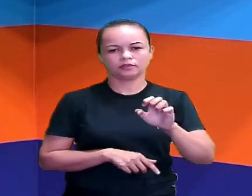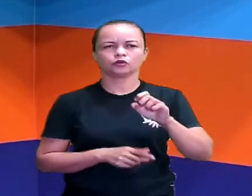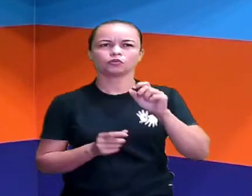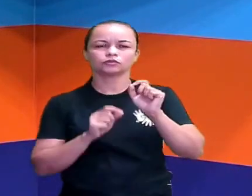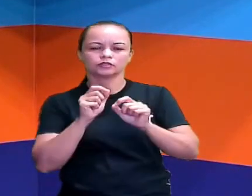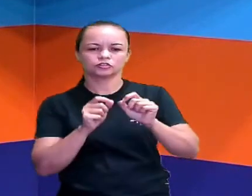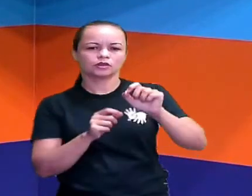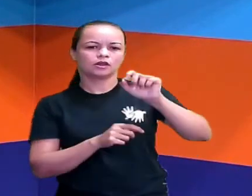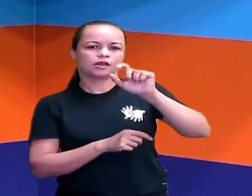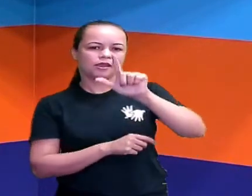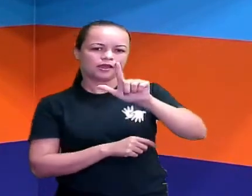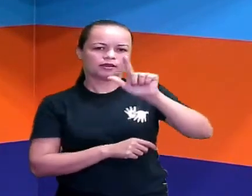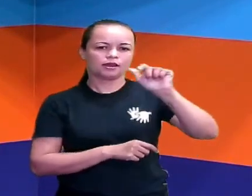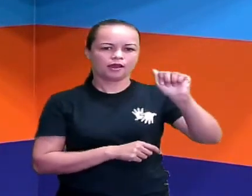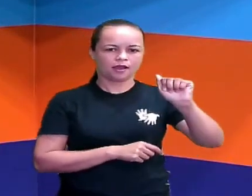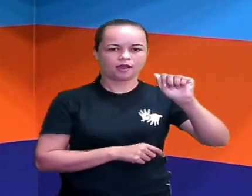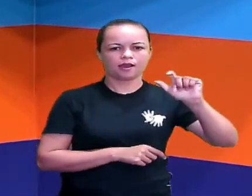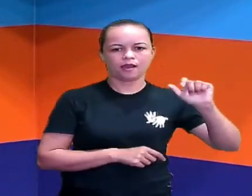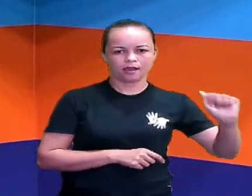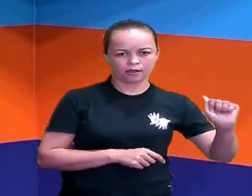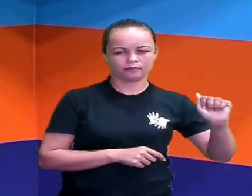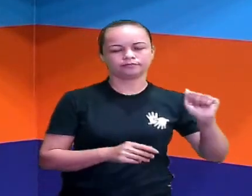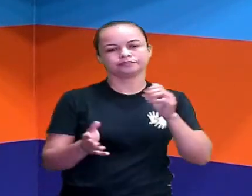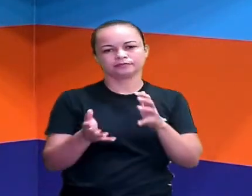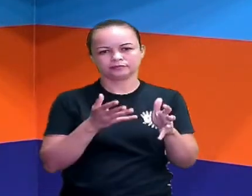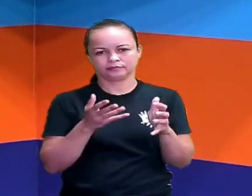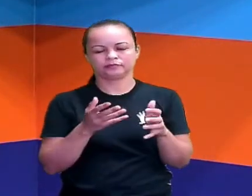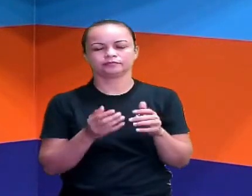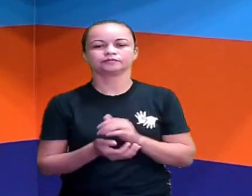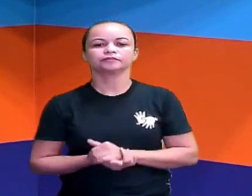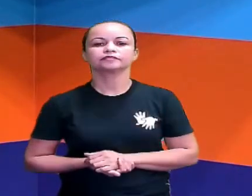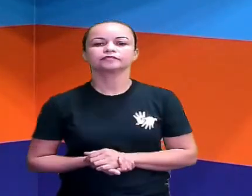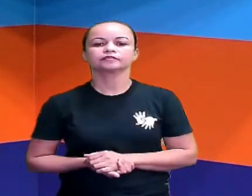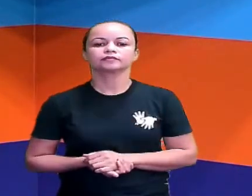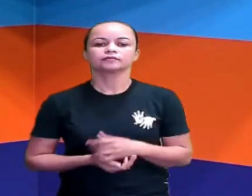LAA, lado, ângulo e ângulo, tá bom? Então,